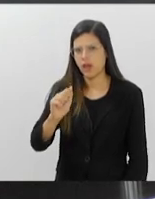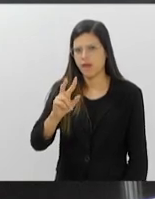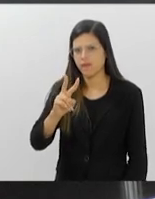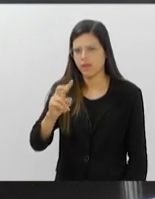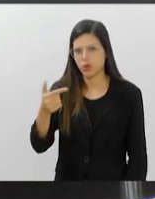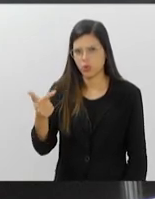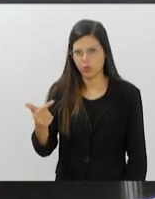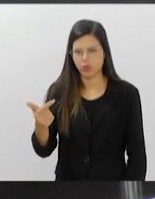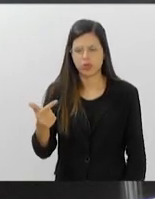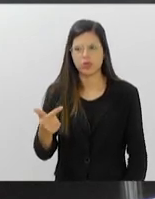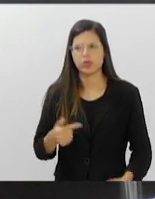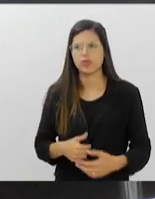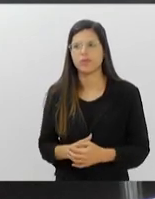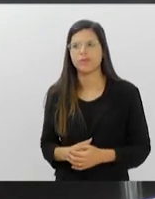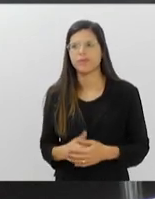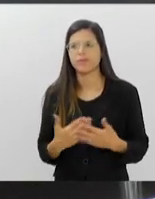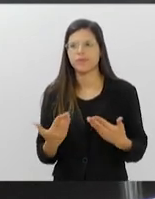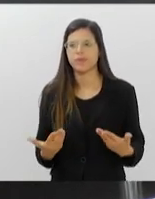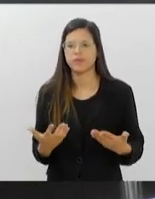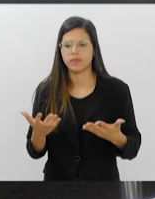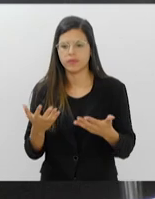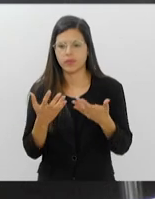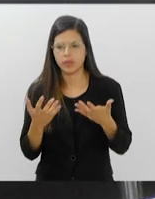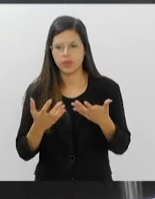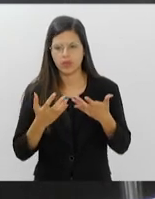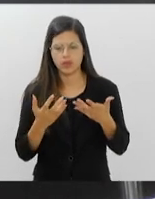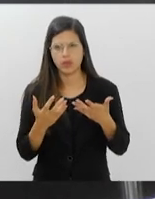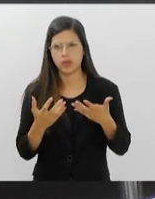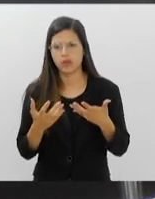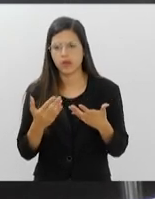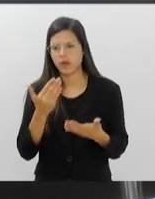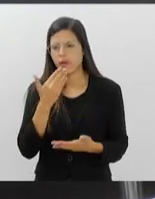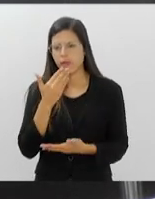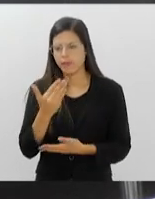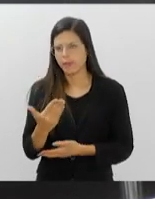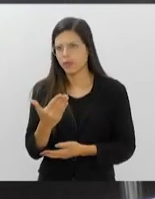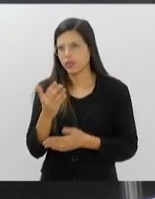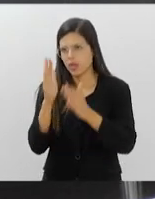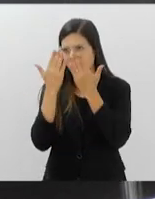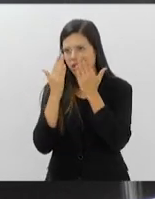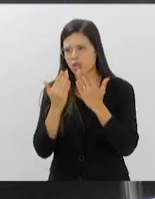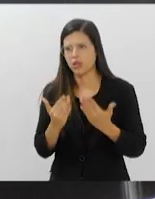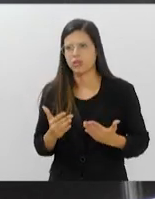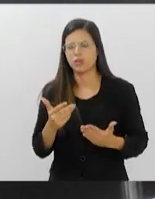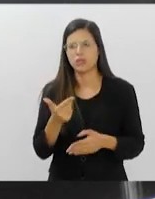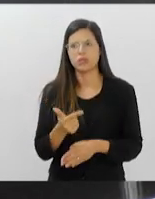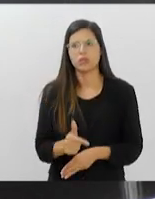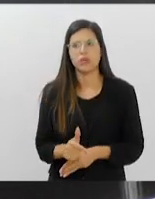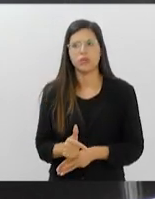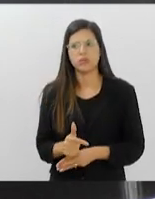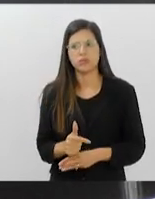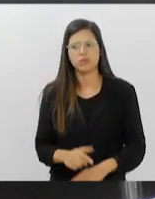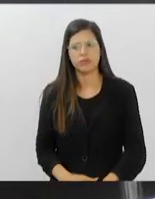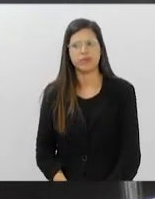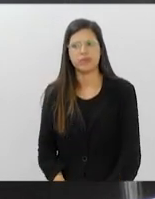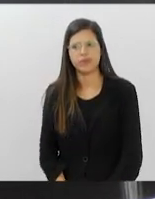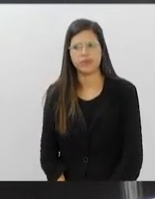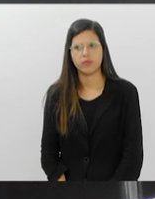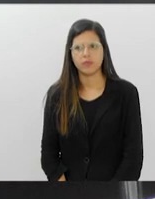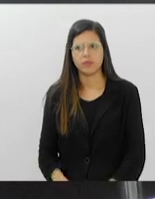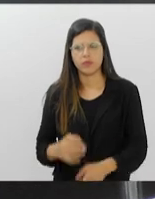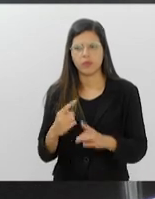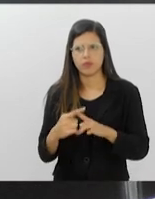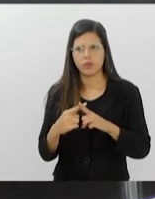Então, eu gostaria de pedir vista, porque eu tendo a seguir